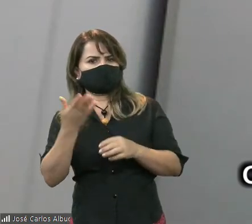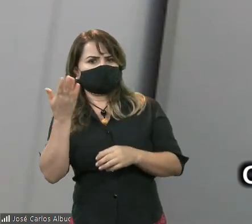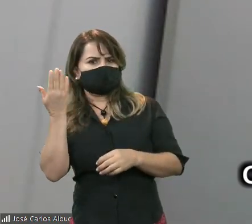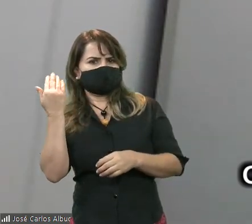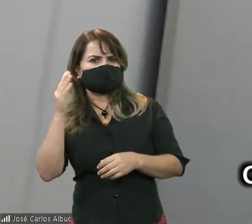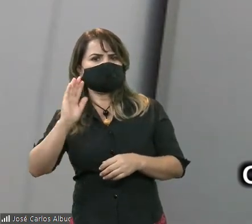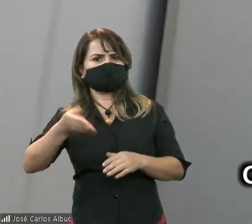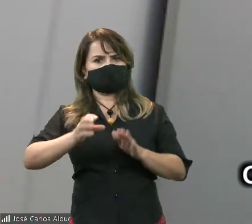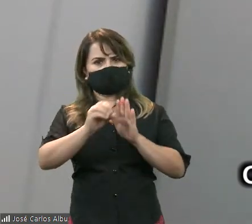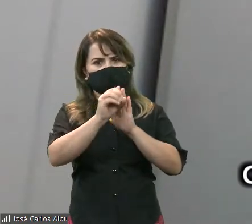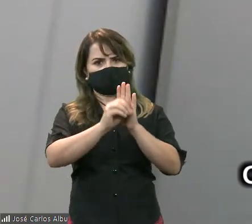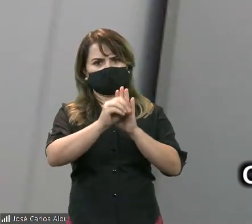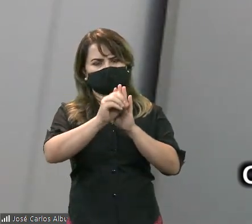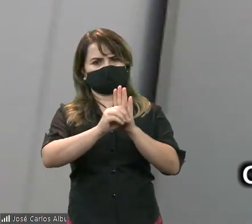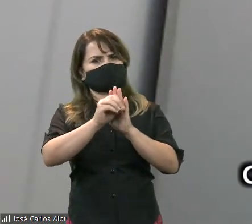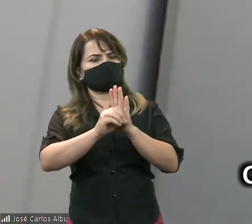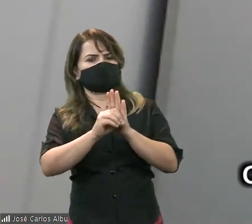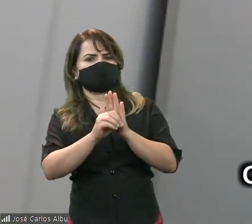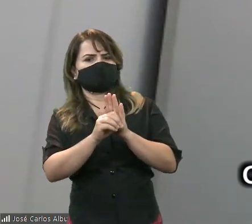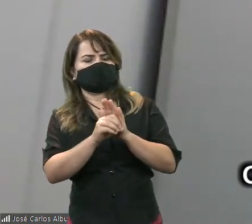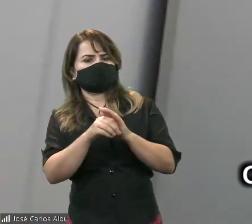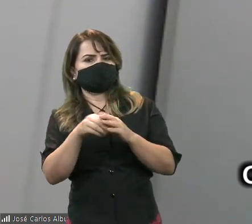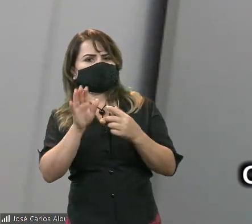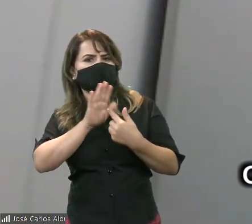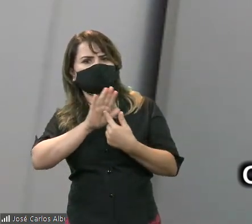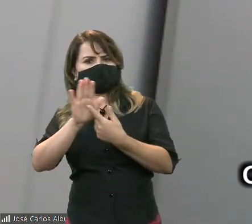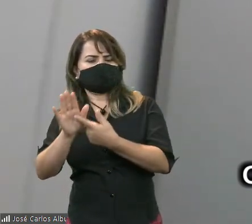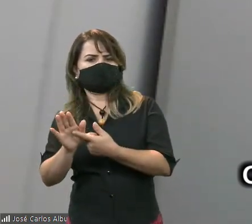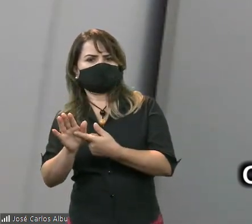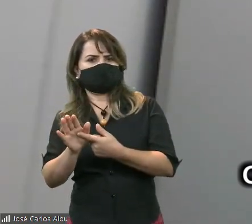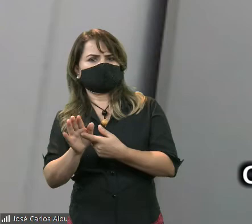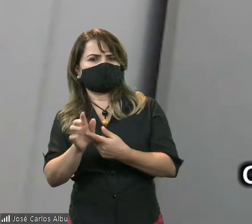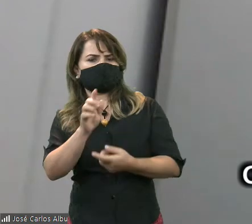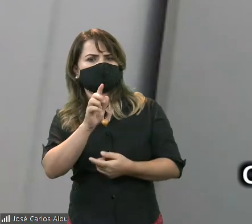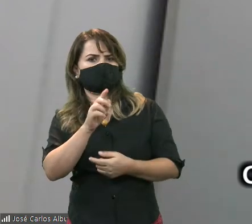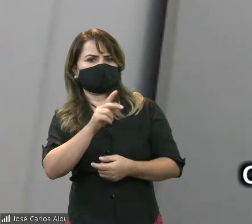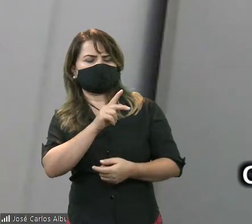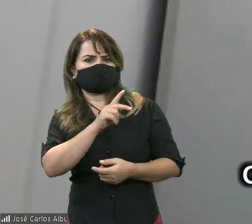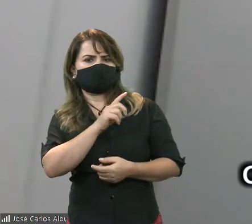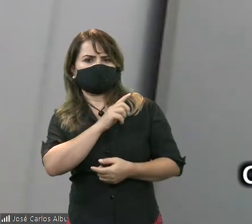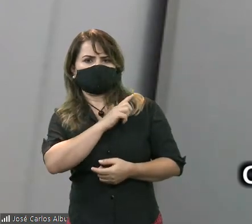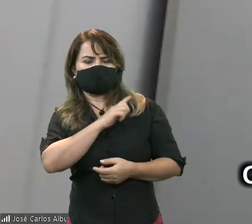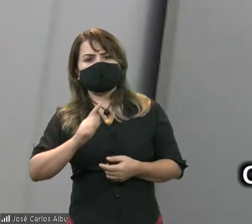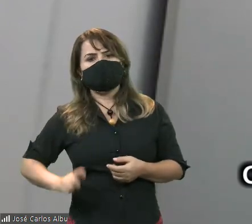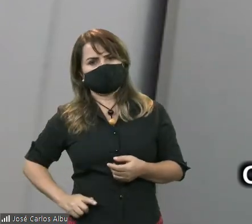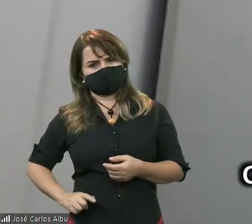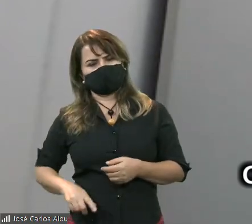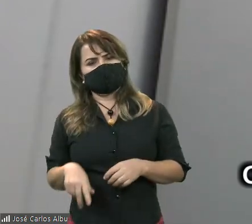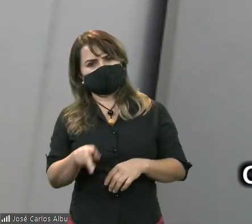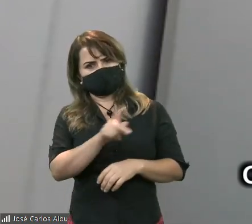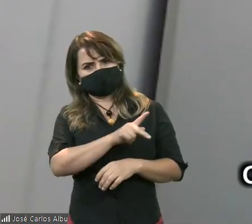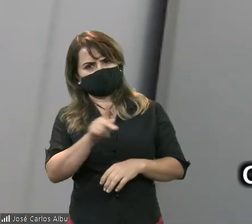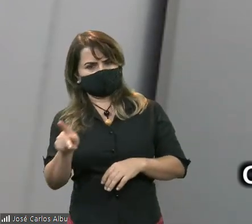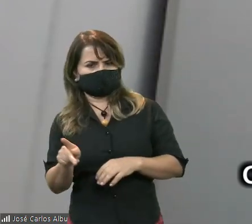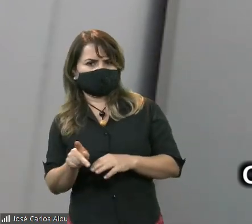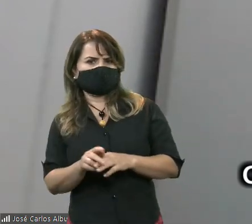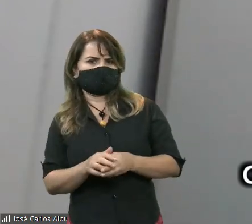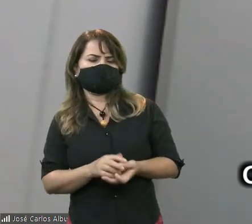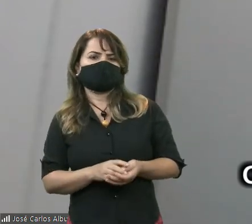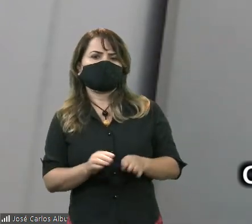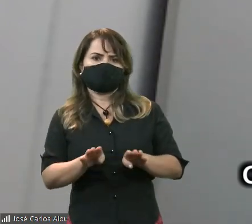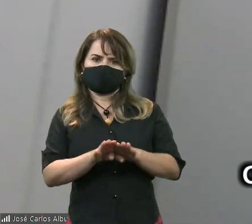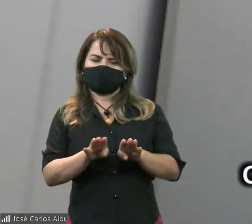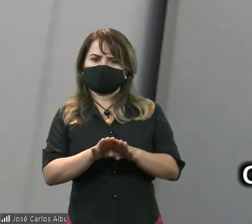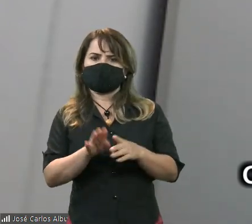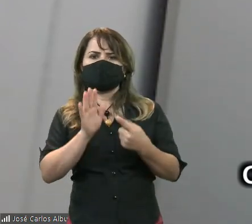Estado, fazendo ofício ao presidente da República, fazendo requerimentos na pauta, aí, mostrando, sim,